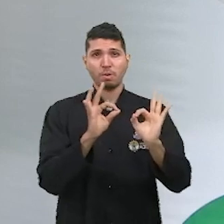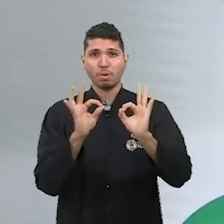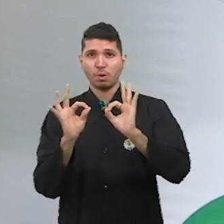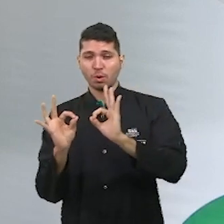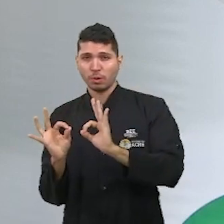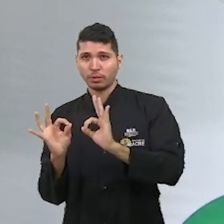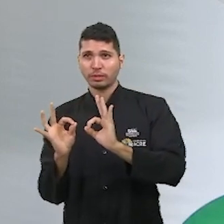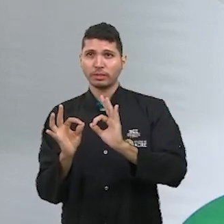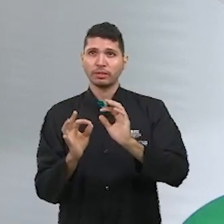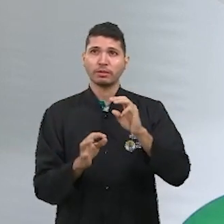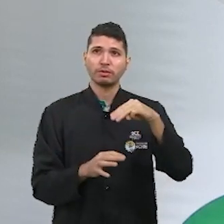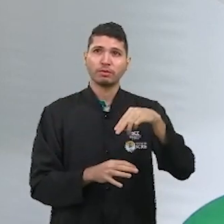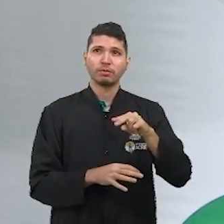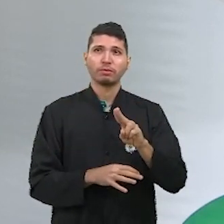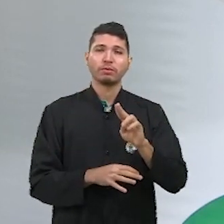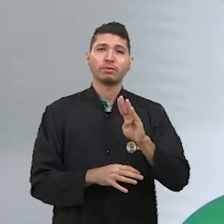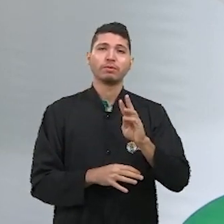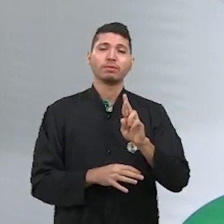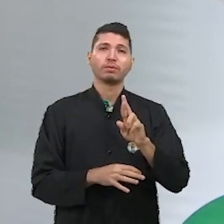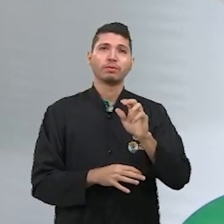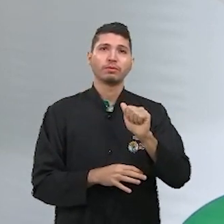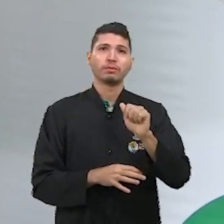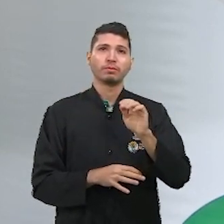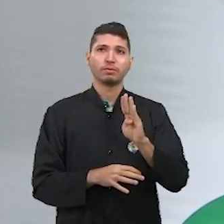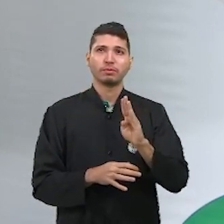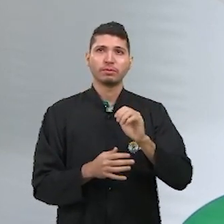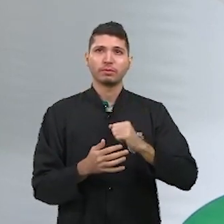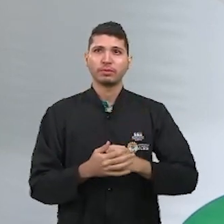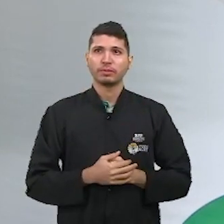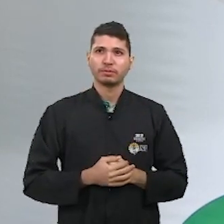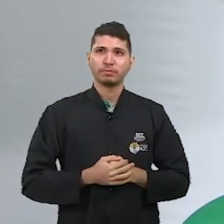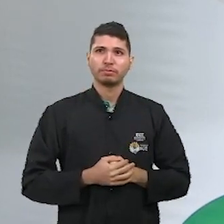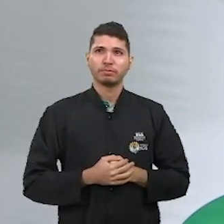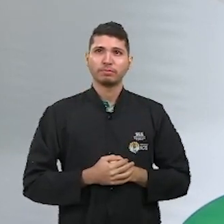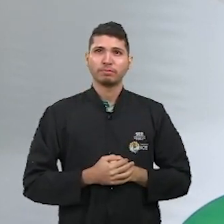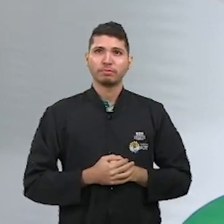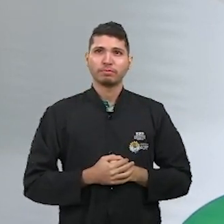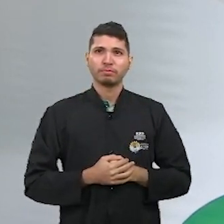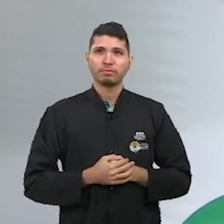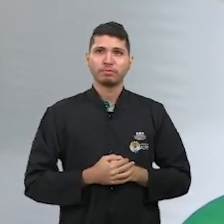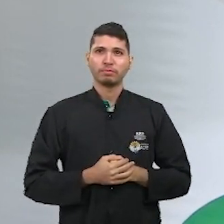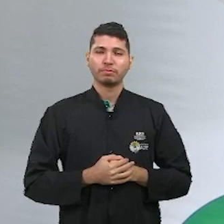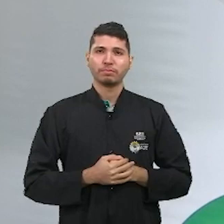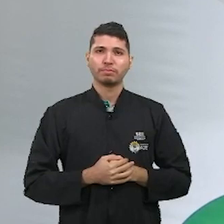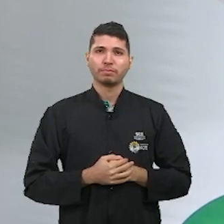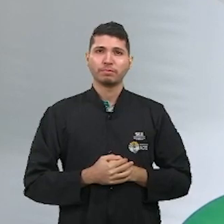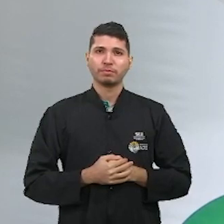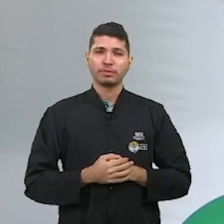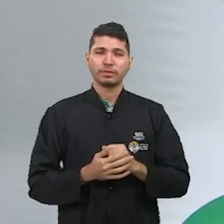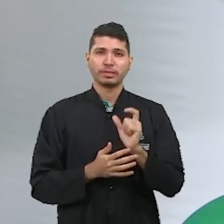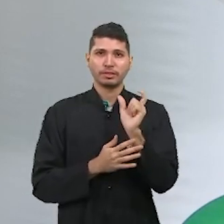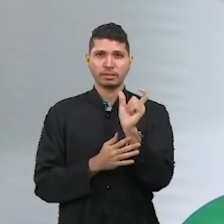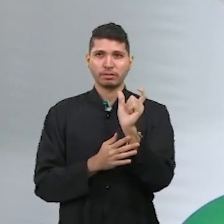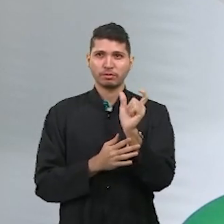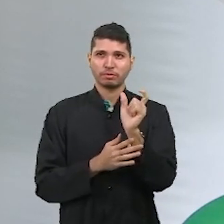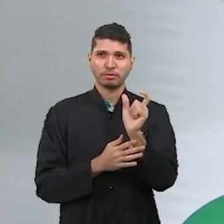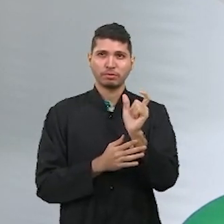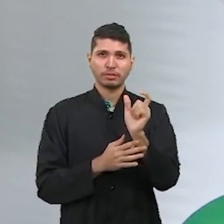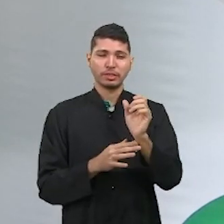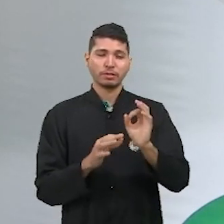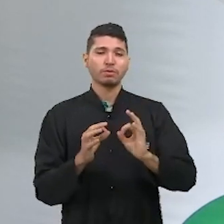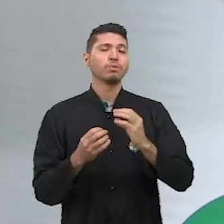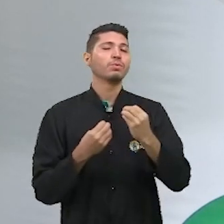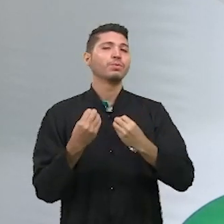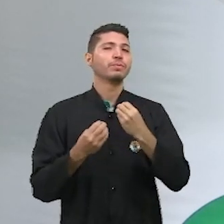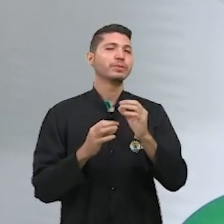antes de Murabi, e o Murabi vai ser a posição que eu quero encontrar, que é justamente aquela que vem depois de todas as outras antes